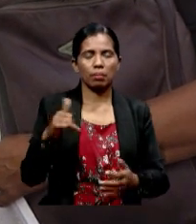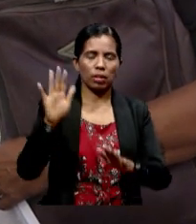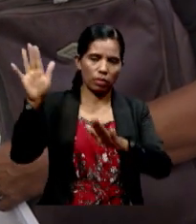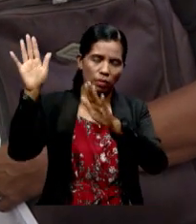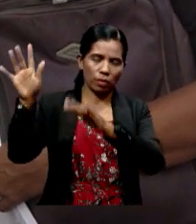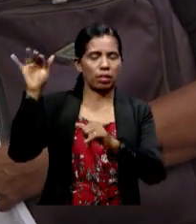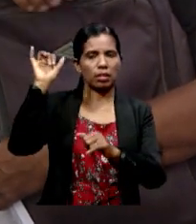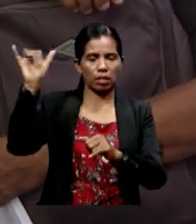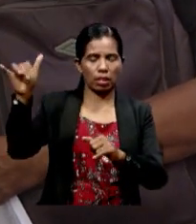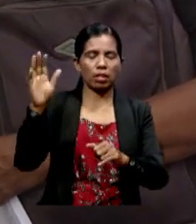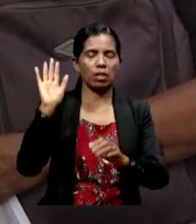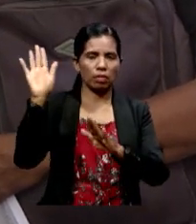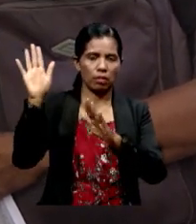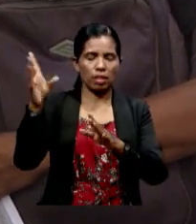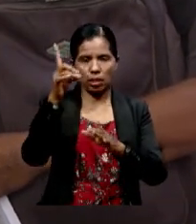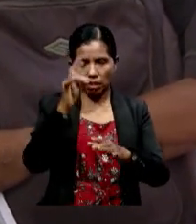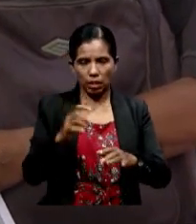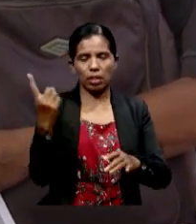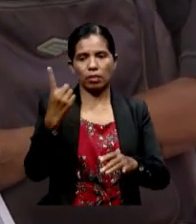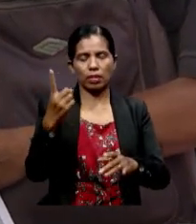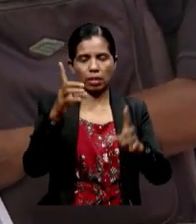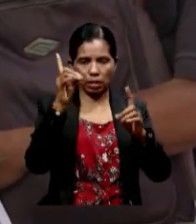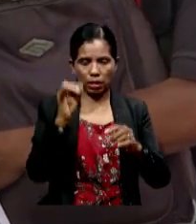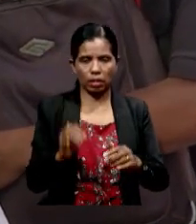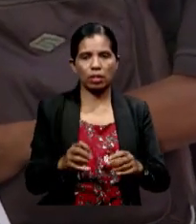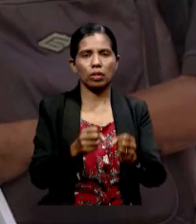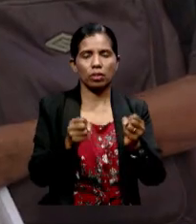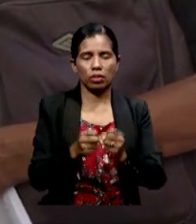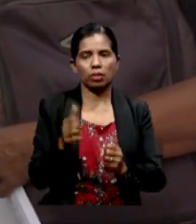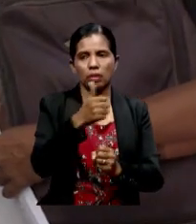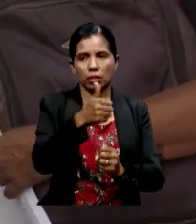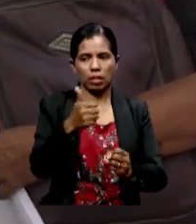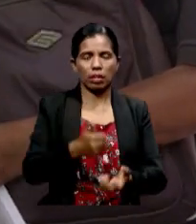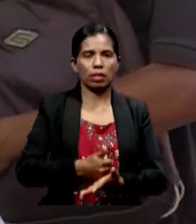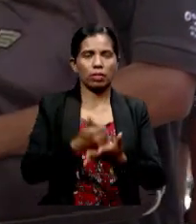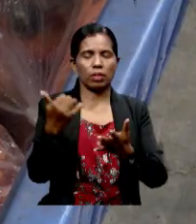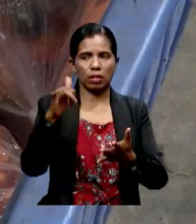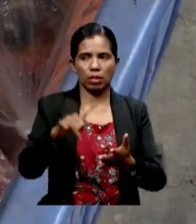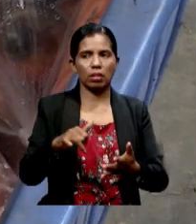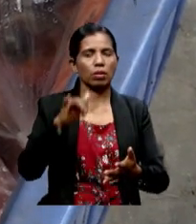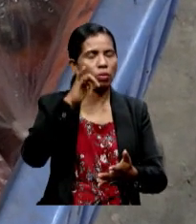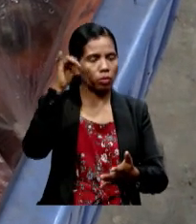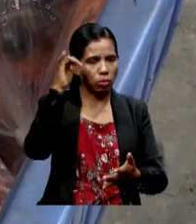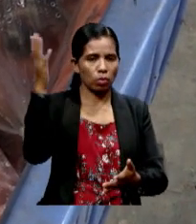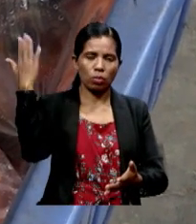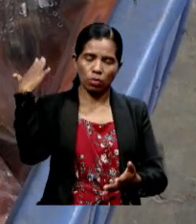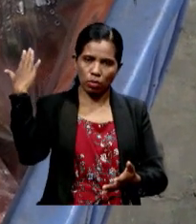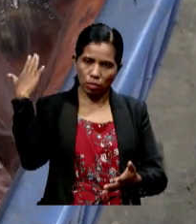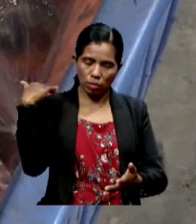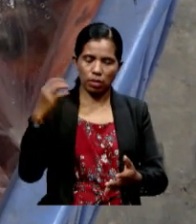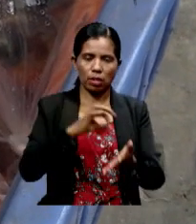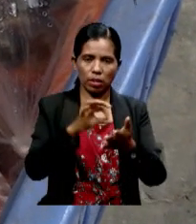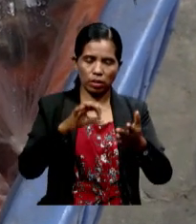tapi a fo ne bem me didi ta tapi didi. Então suku didek tem que atende ne. Ne se uno portanto sira registe a suku ne se